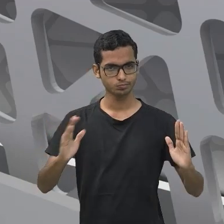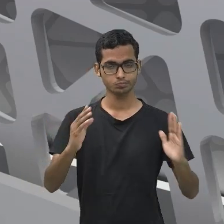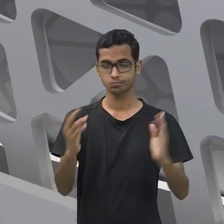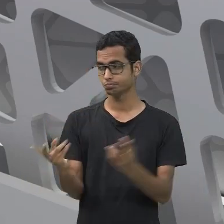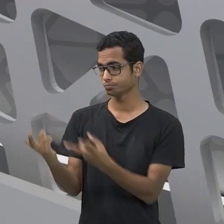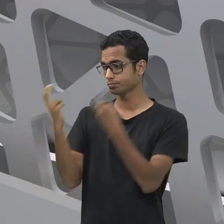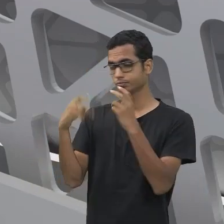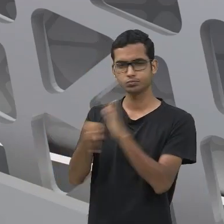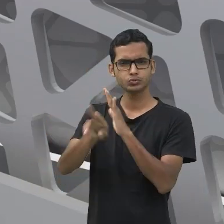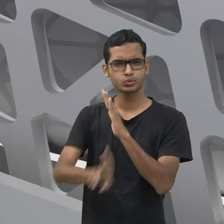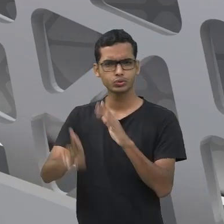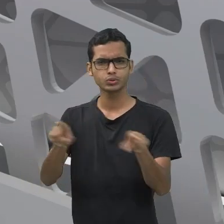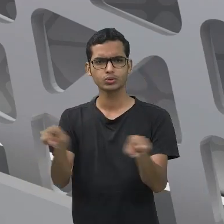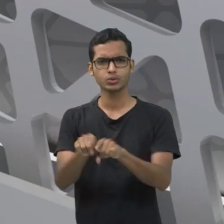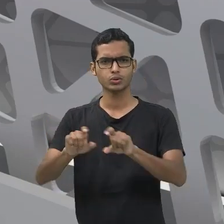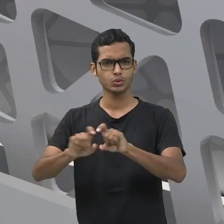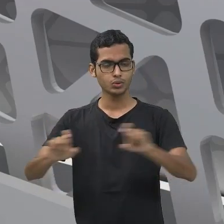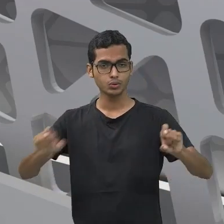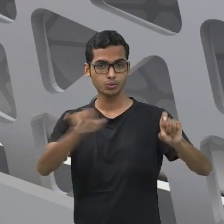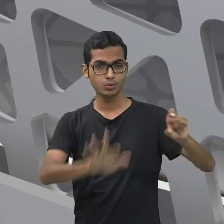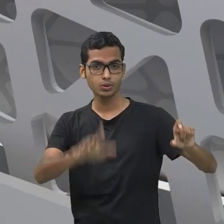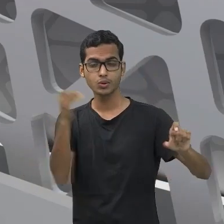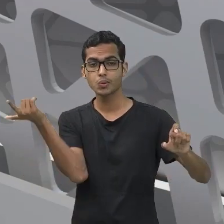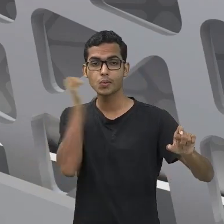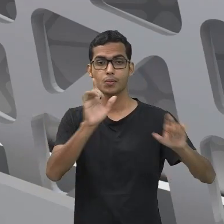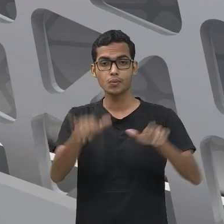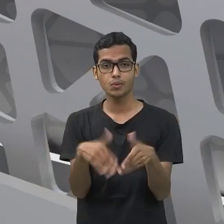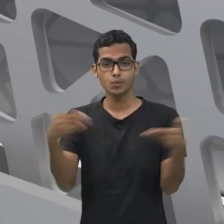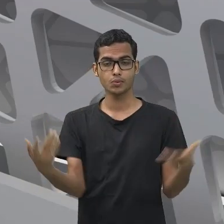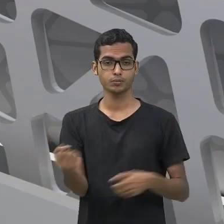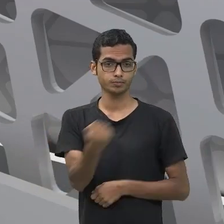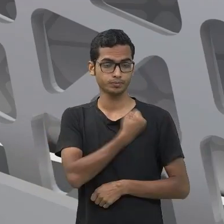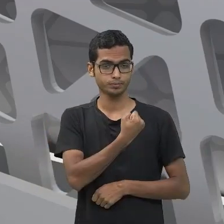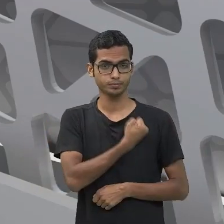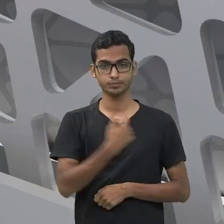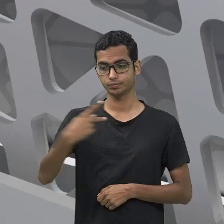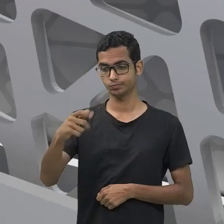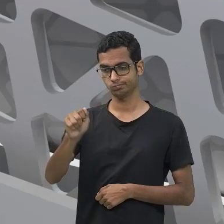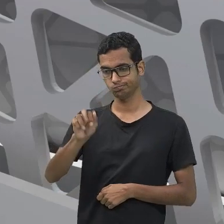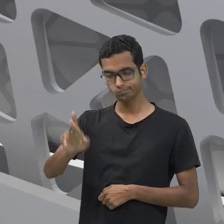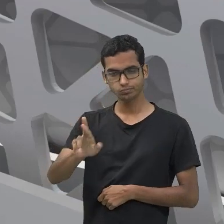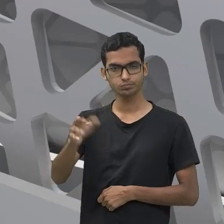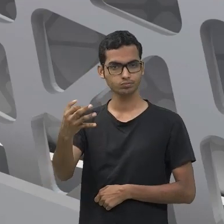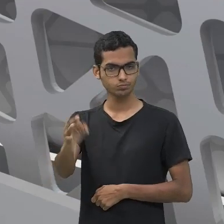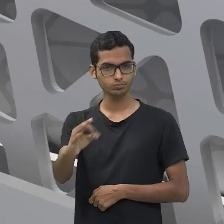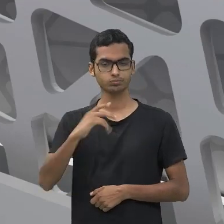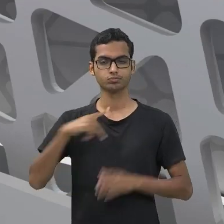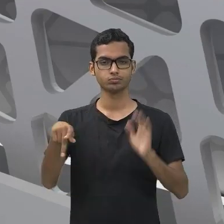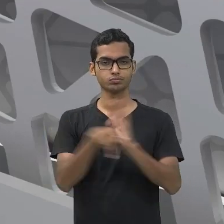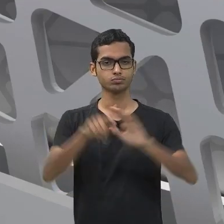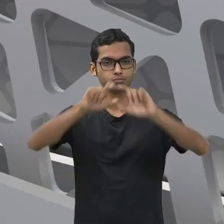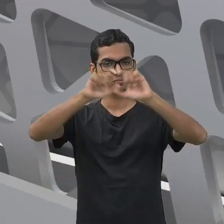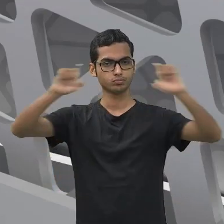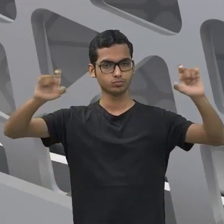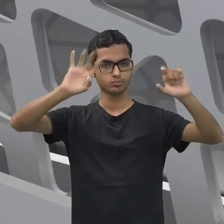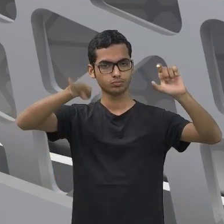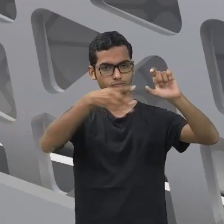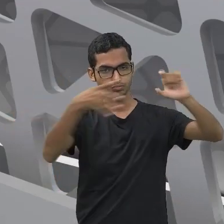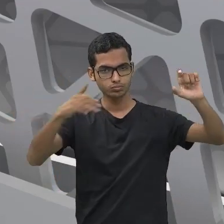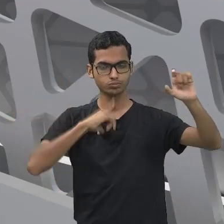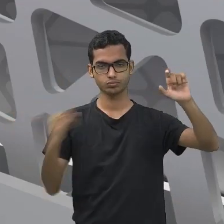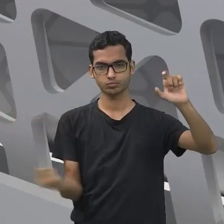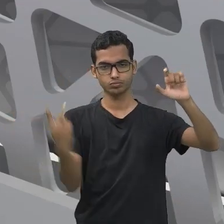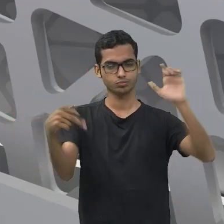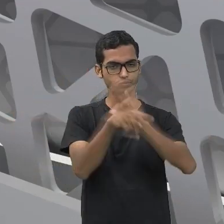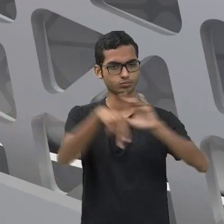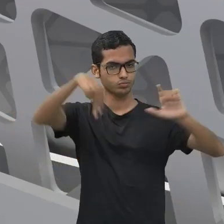gente utilizou a fórmula do termo geral para quando é um número par. Então, a minha tabela de cima será o valor do meu